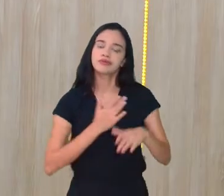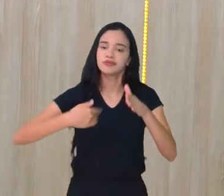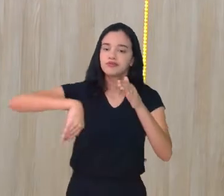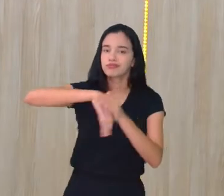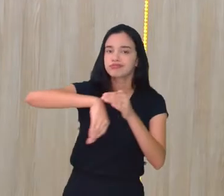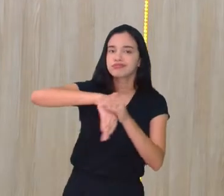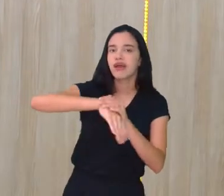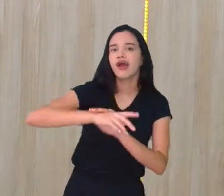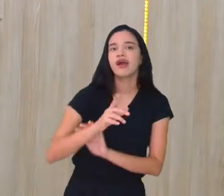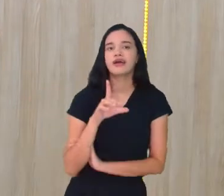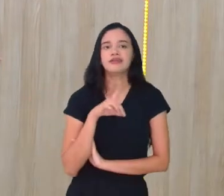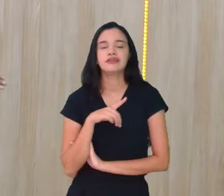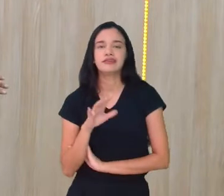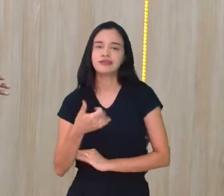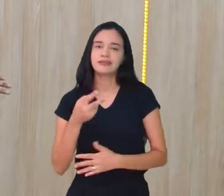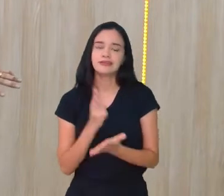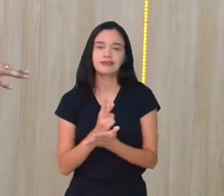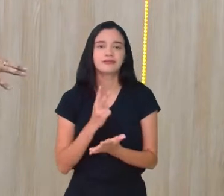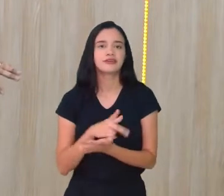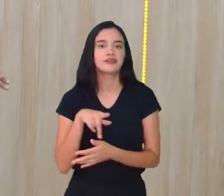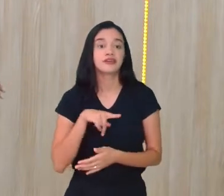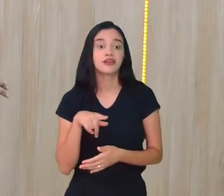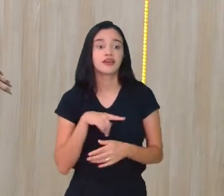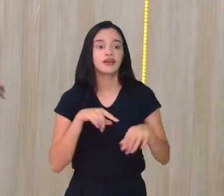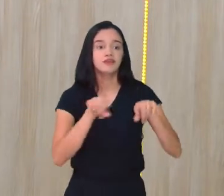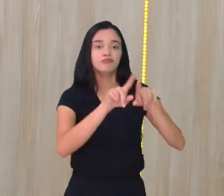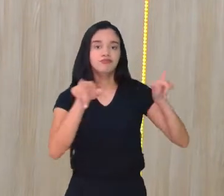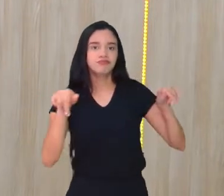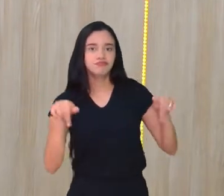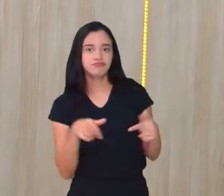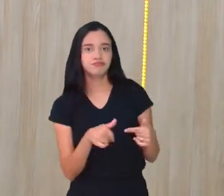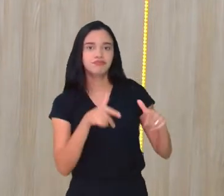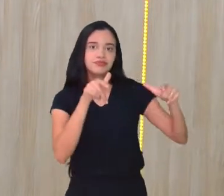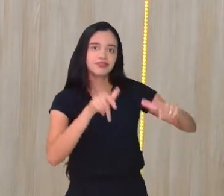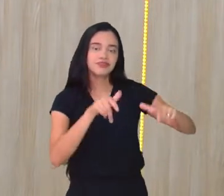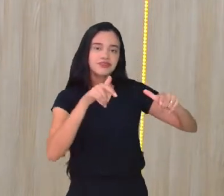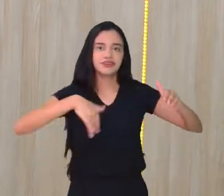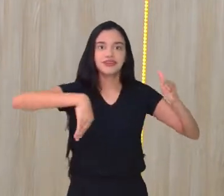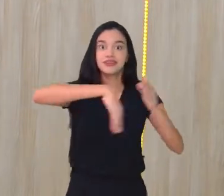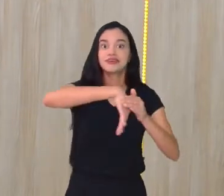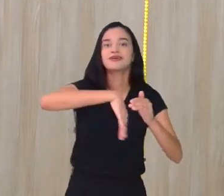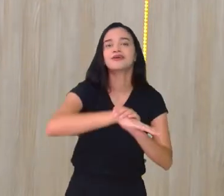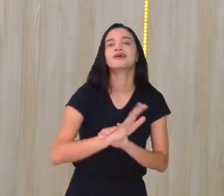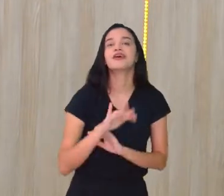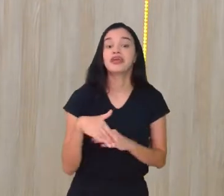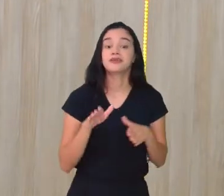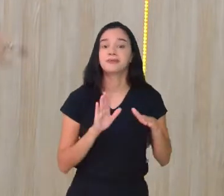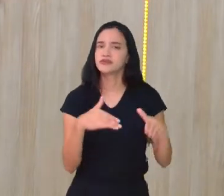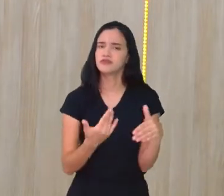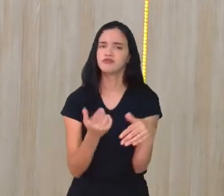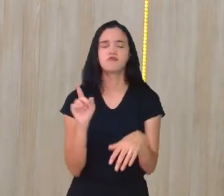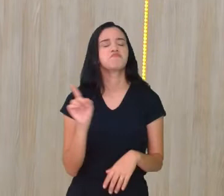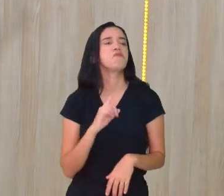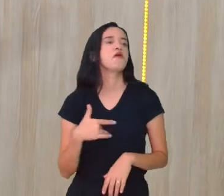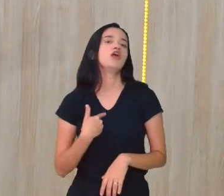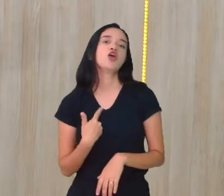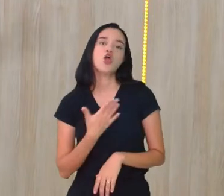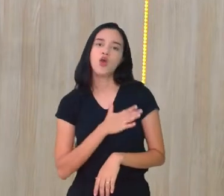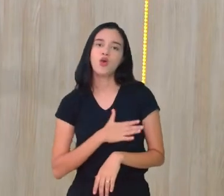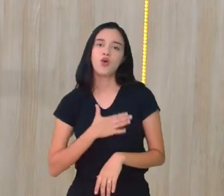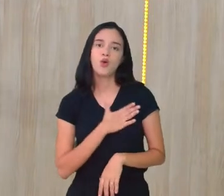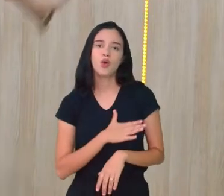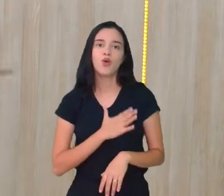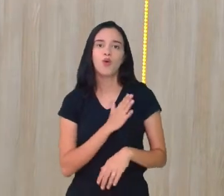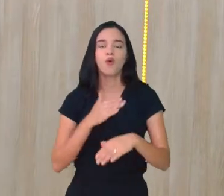Aí sempre tem aquela quadra específica. Olha, bora bater uma bola lá no campo de Aguinaldo? Não, eu só gosto de bater a